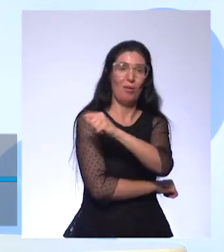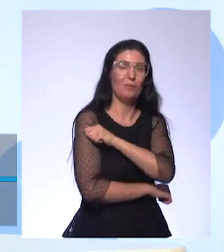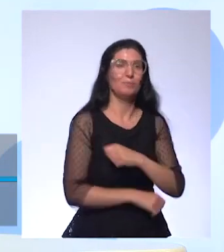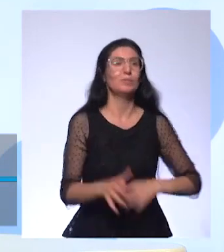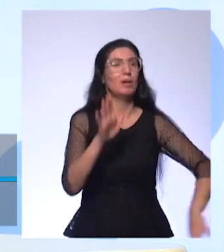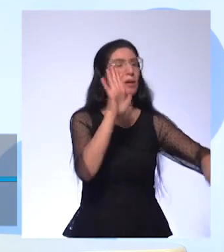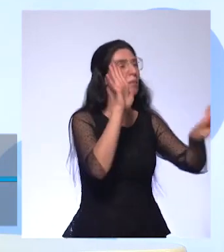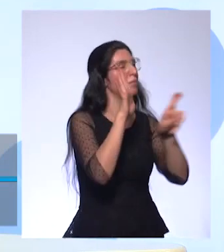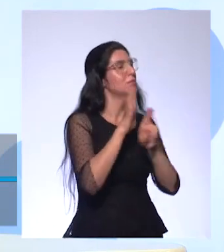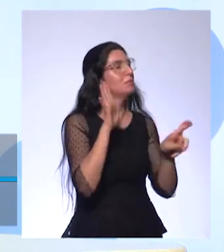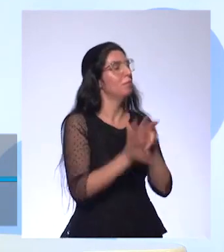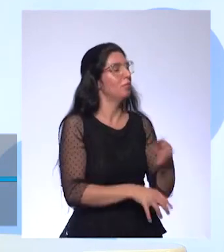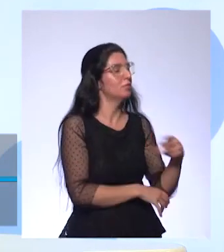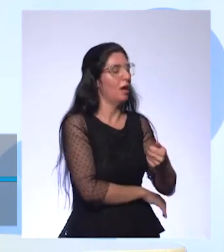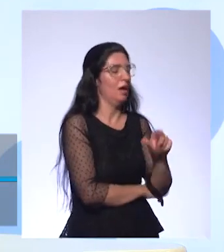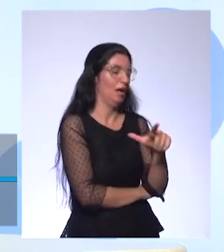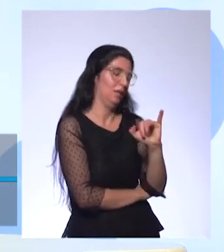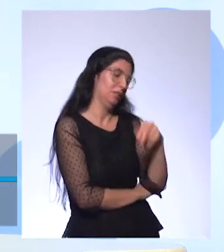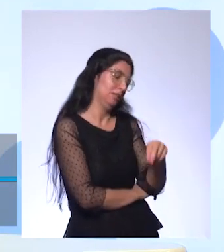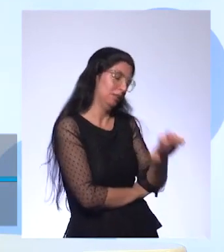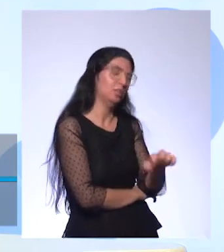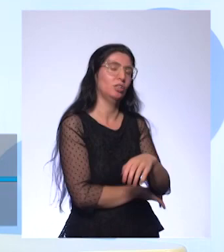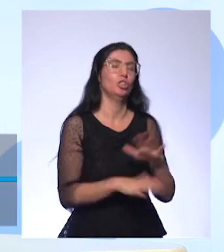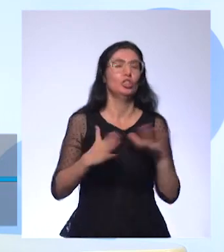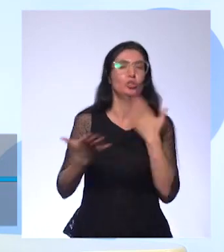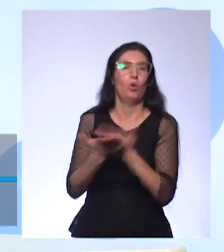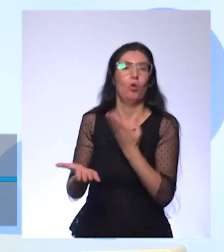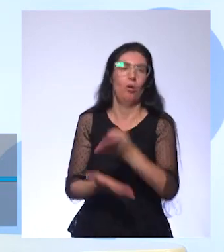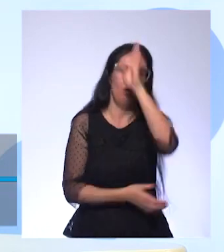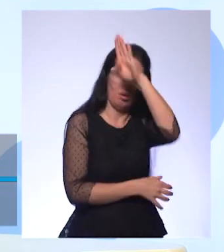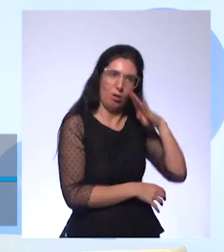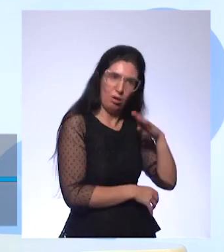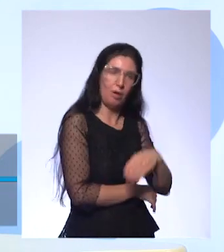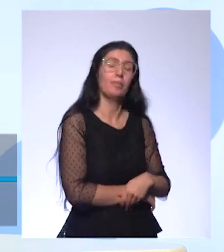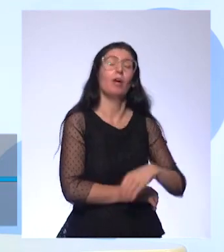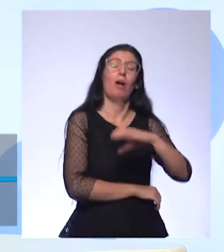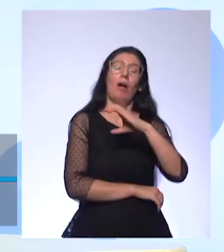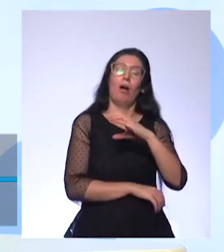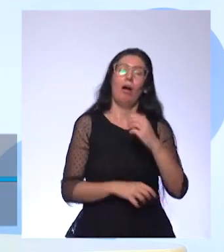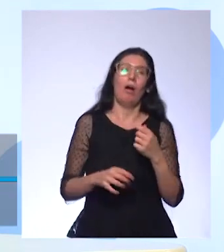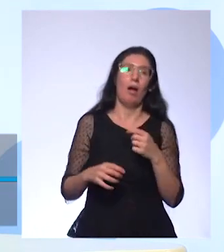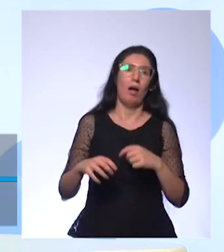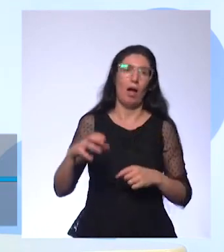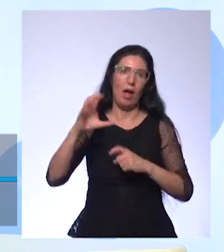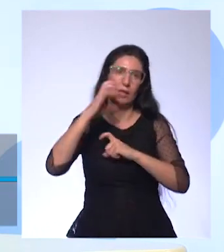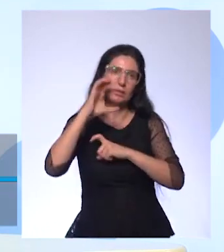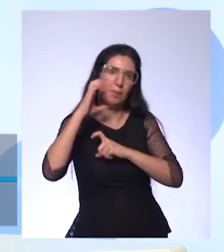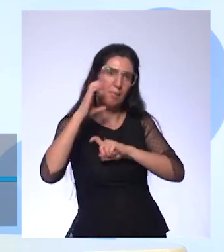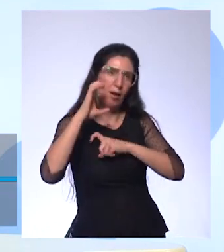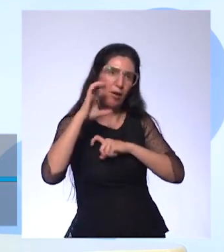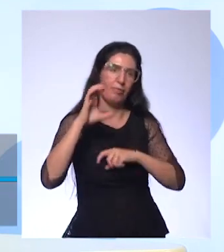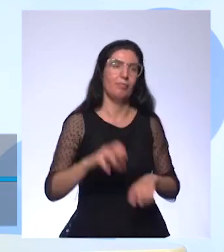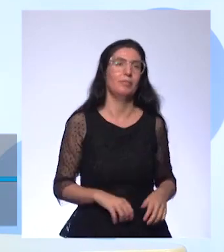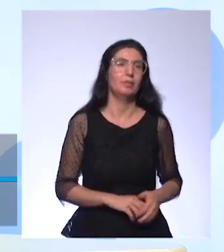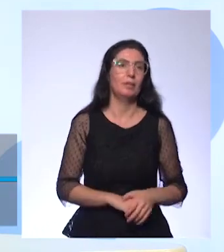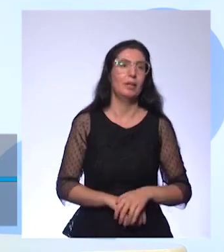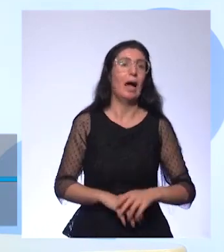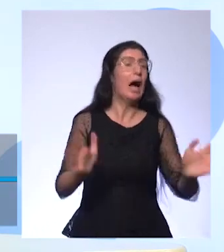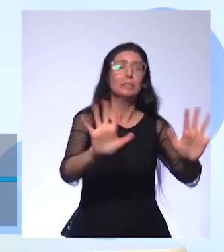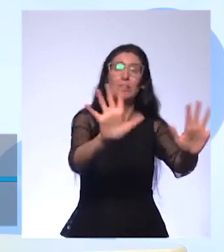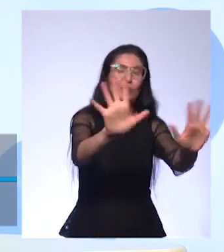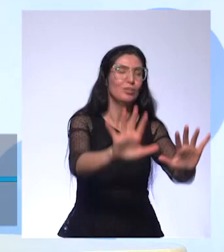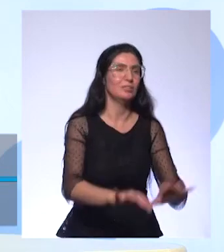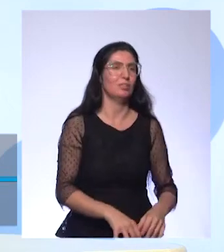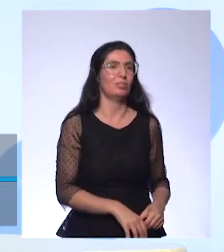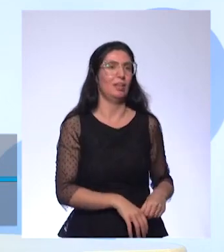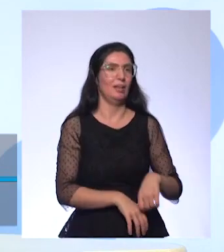professora Aline, da Escola Estadual Professora Carlina de Caçapava de Melo de Santo André,